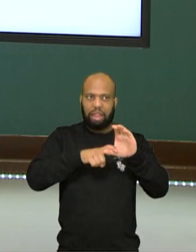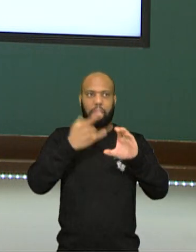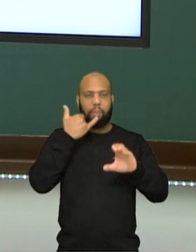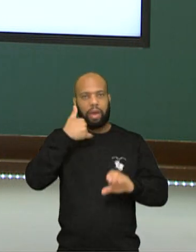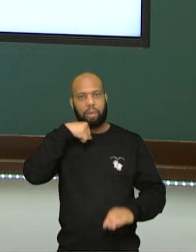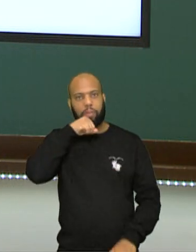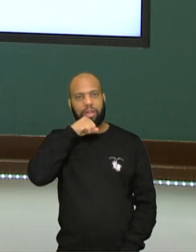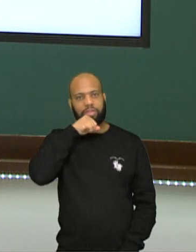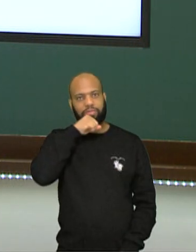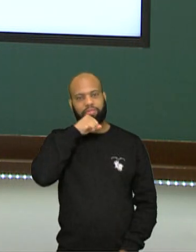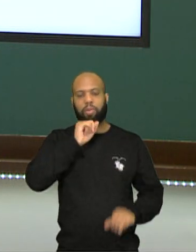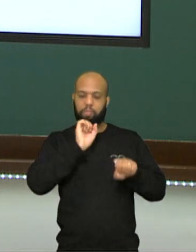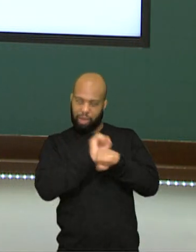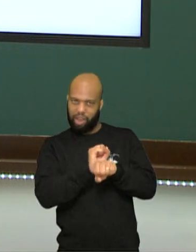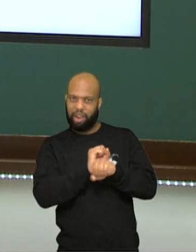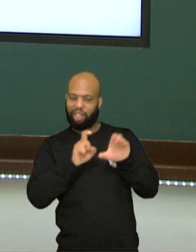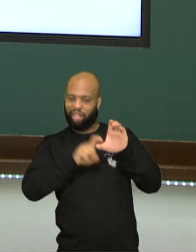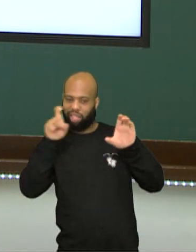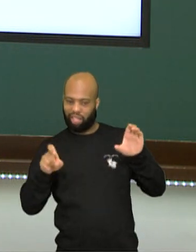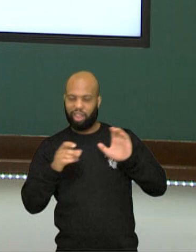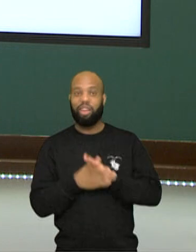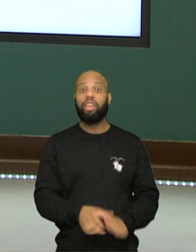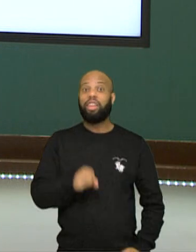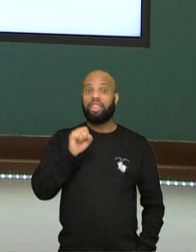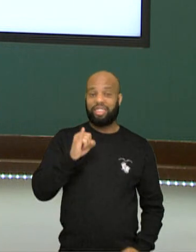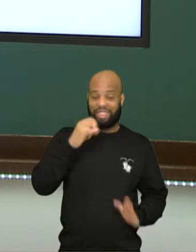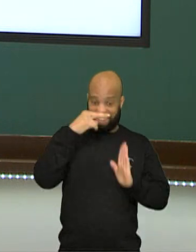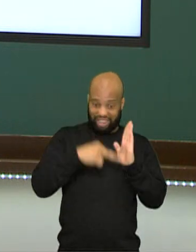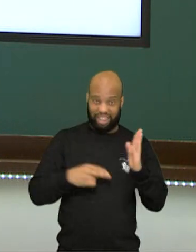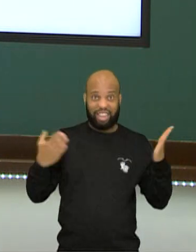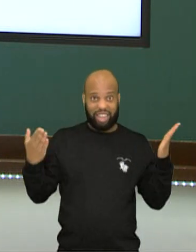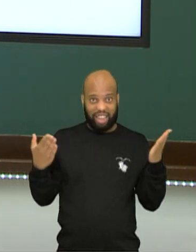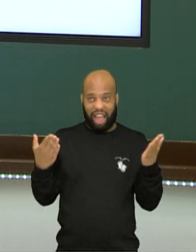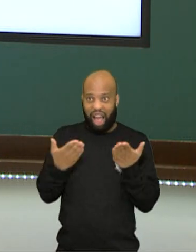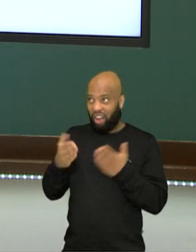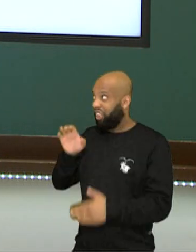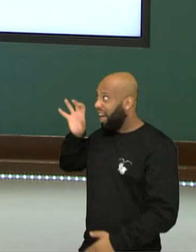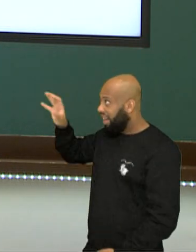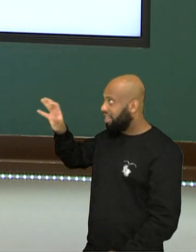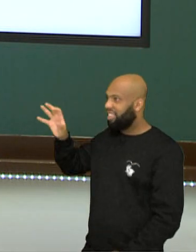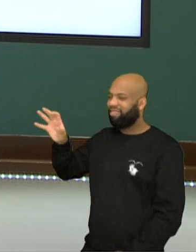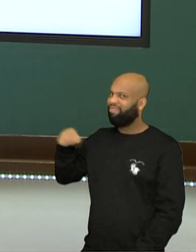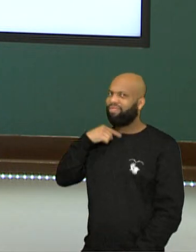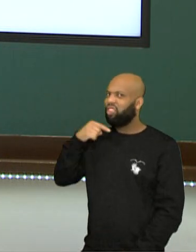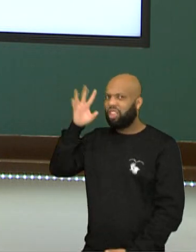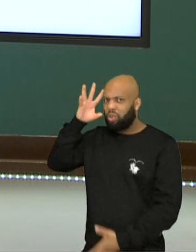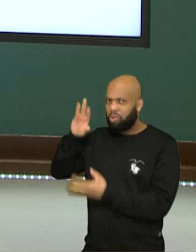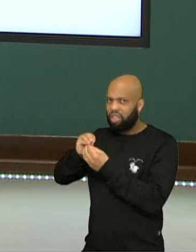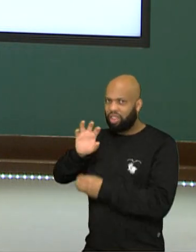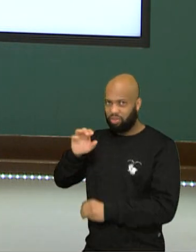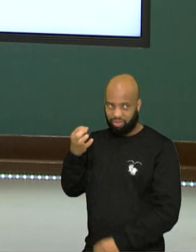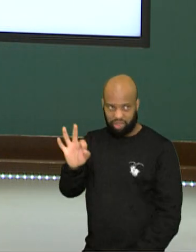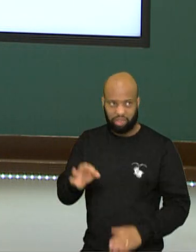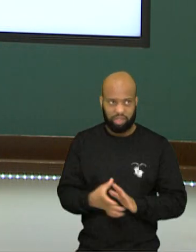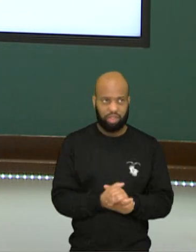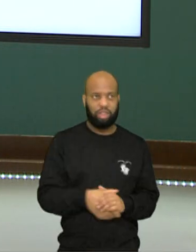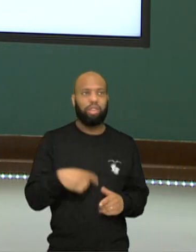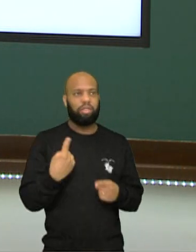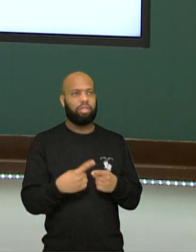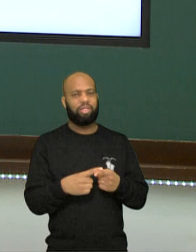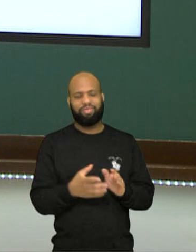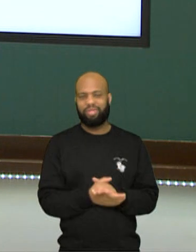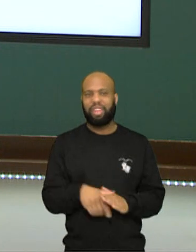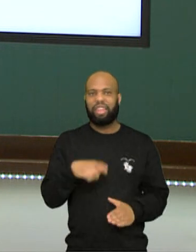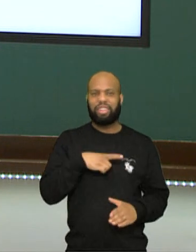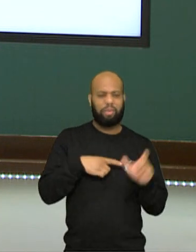dos pais. Ao lermos do jeito que está aqui, dificilmente temos essa compreensão, porque